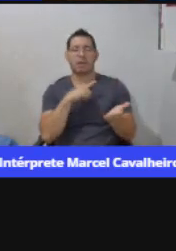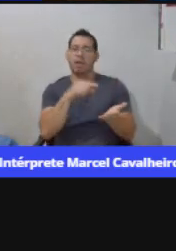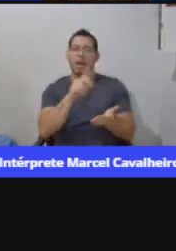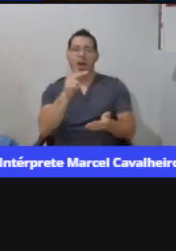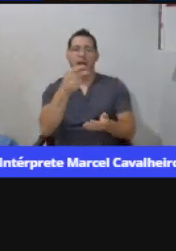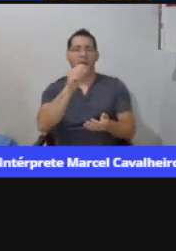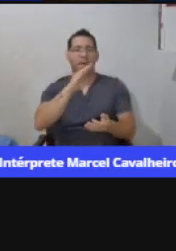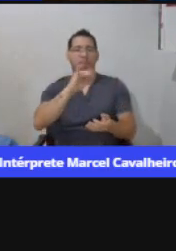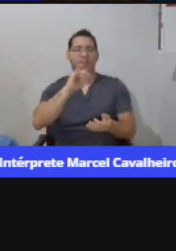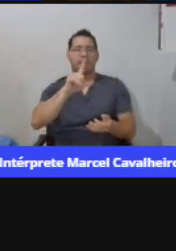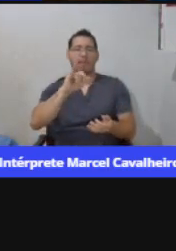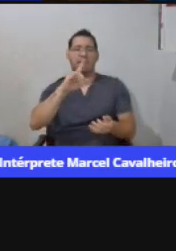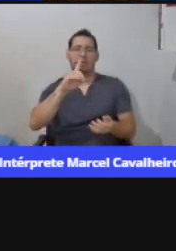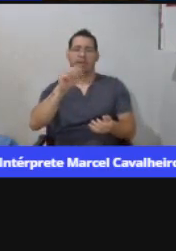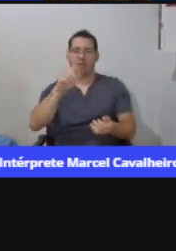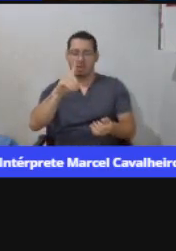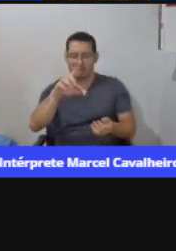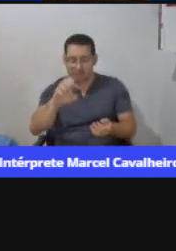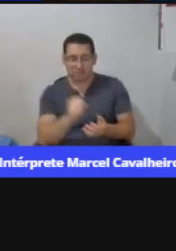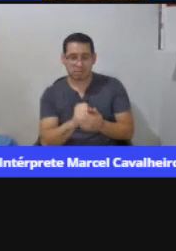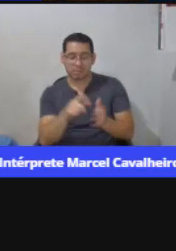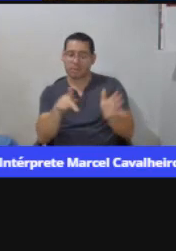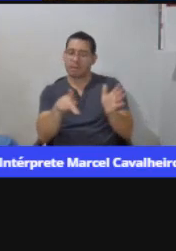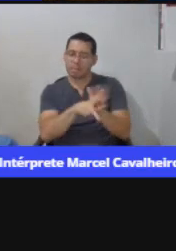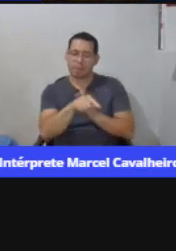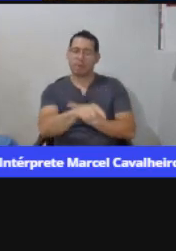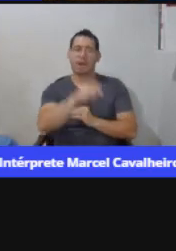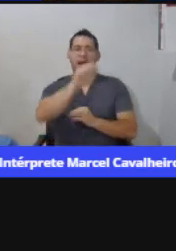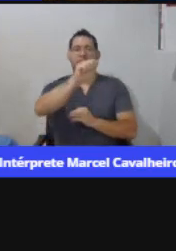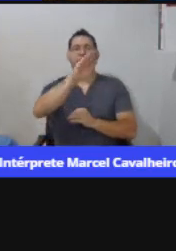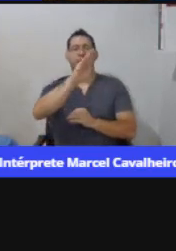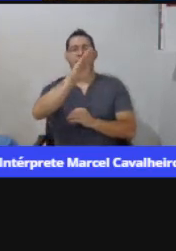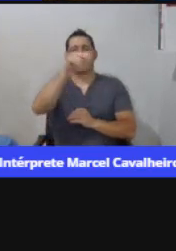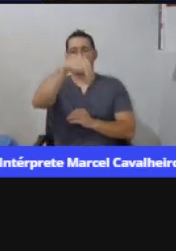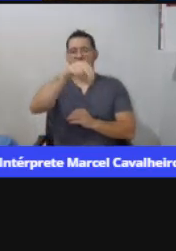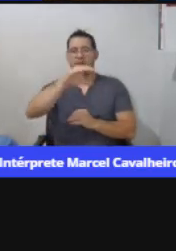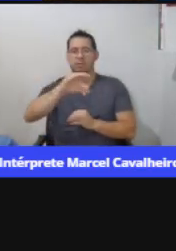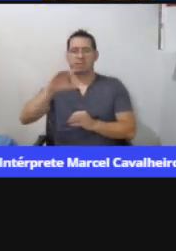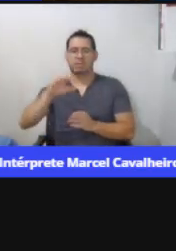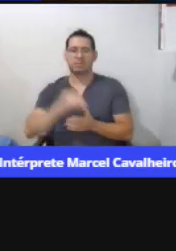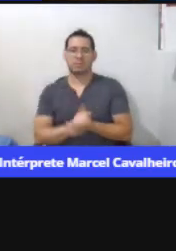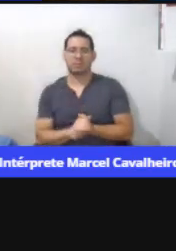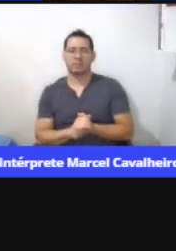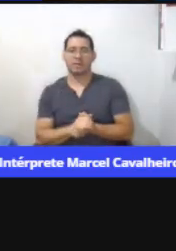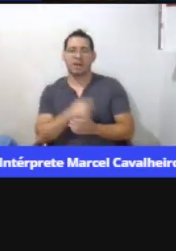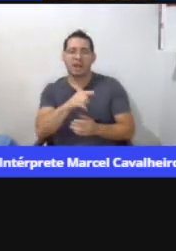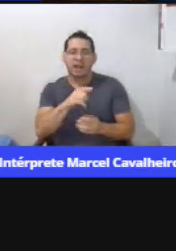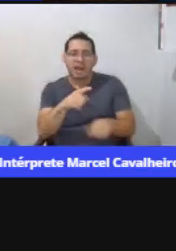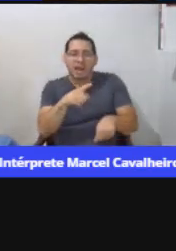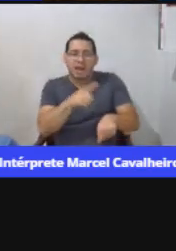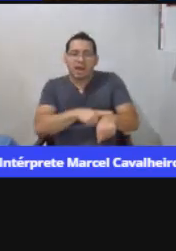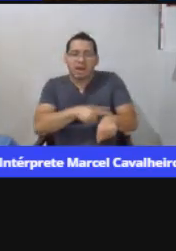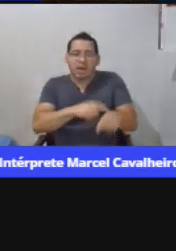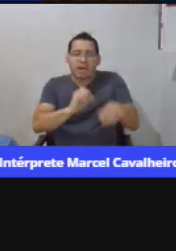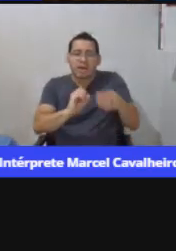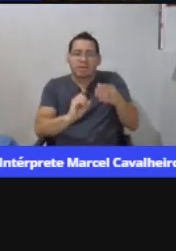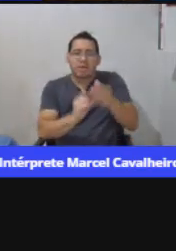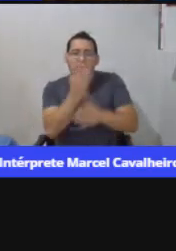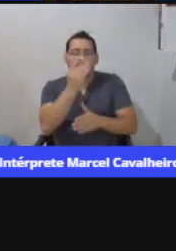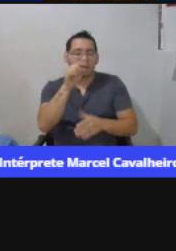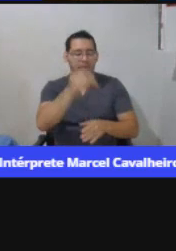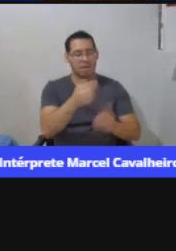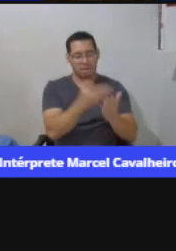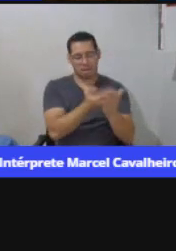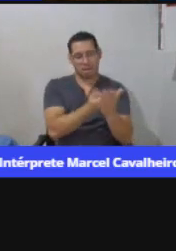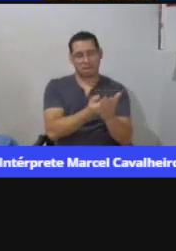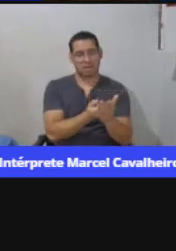eles são provenientes da BNCC. Então, na hora de elaborar, de planejar a sua aula, não é